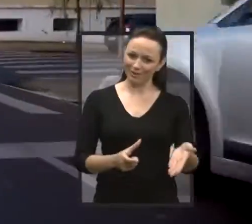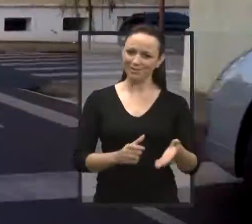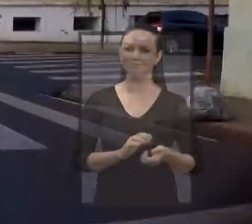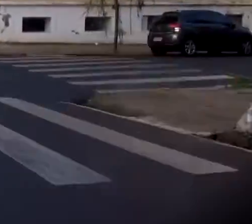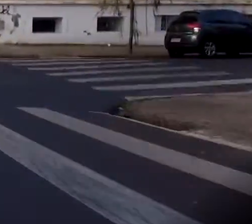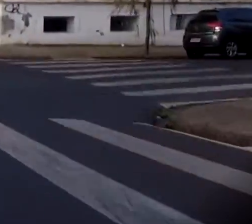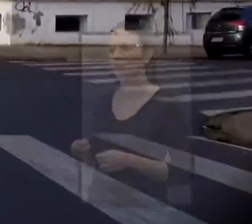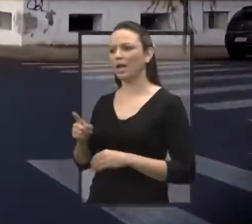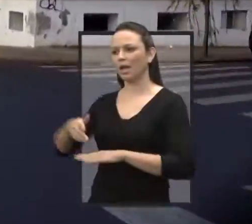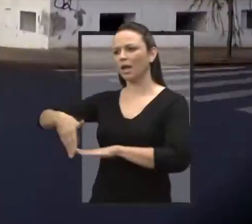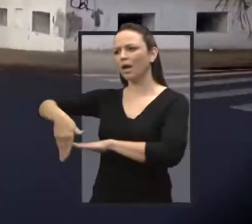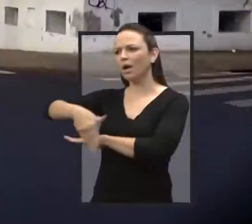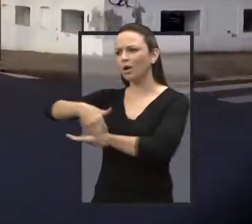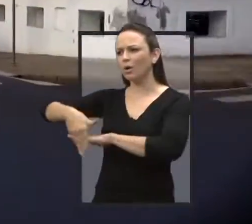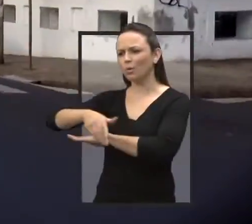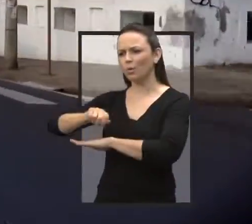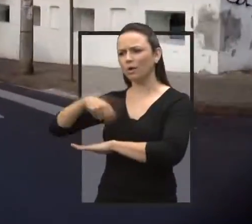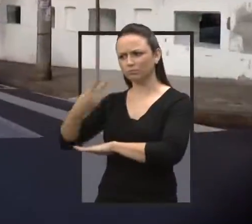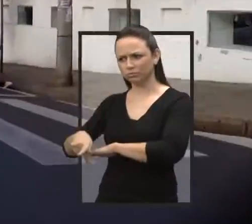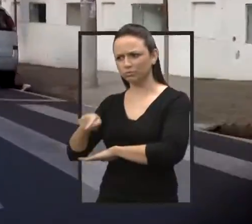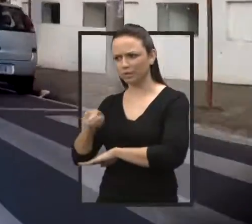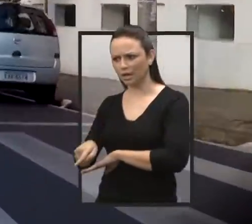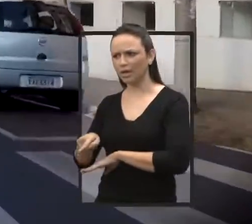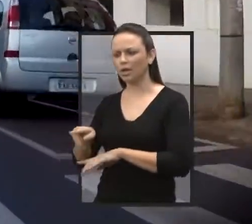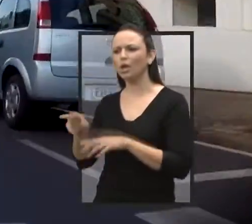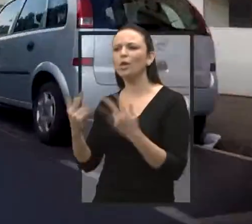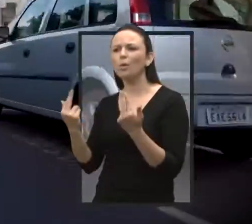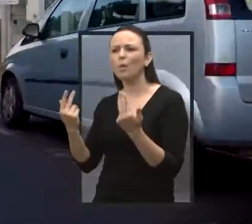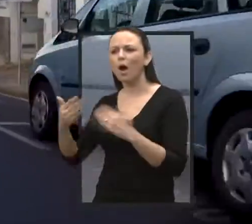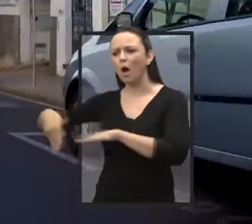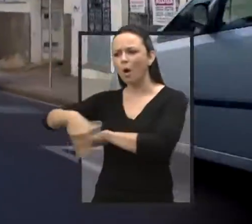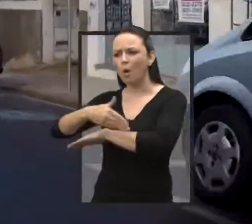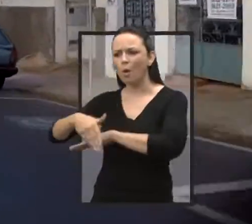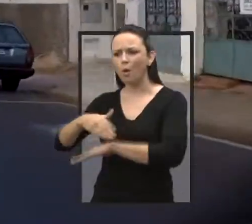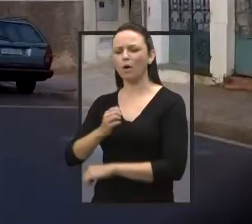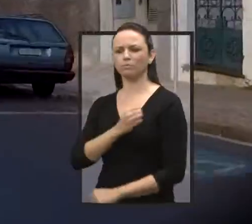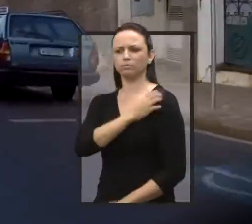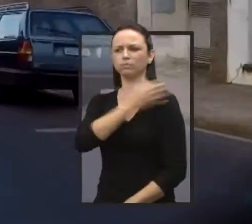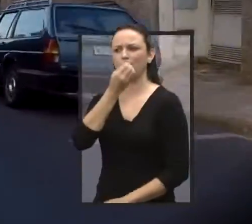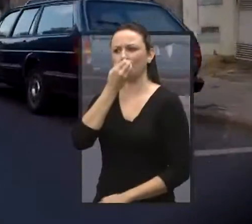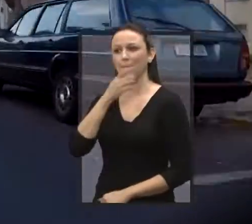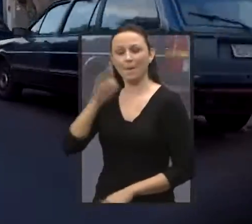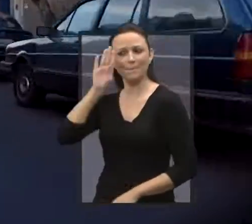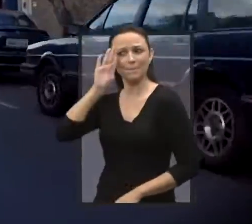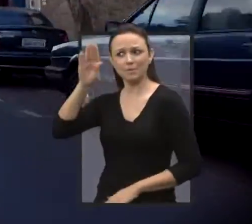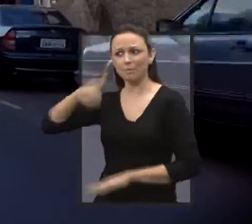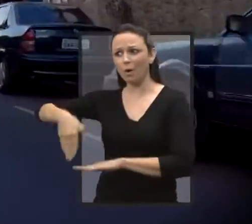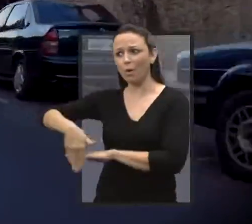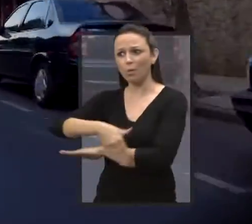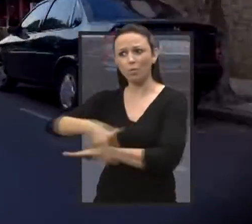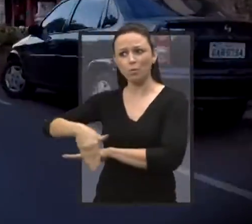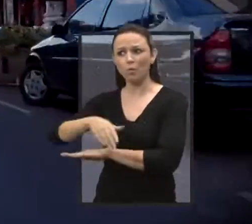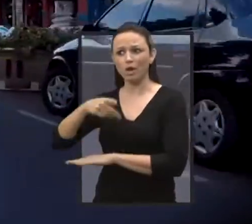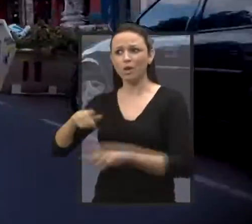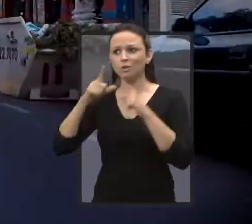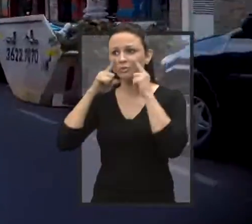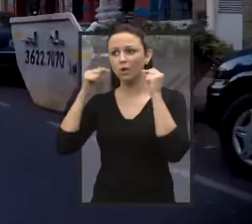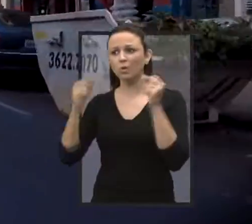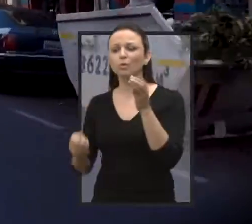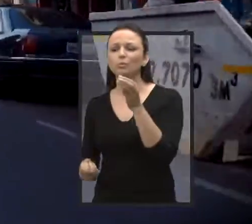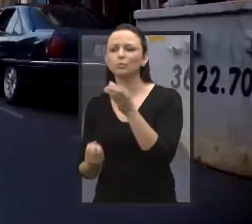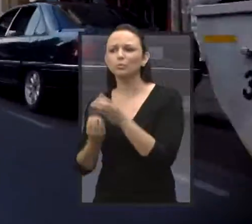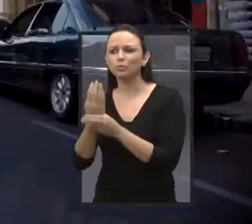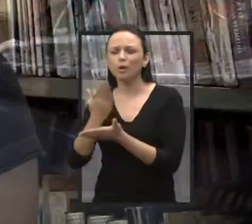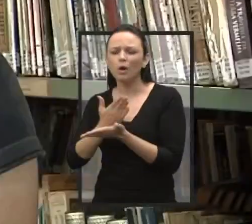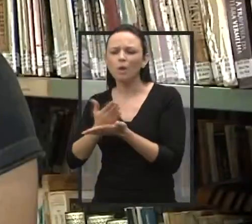A Rua Edgar Ferraz, assim como a Major Prado, são as principais ruas da cidade de Jaú e surgiram logo no início mesmo